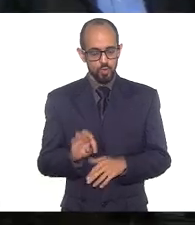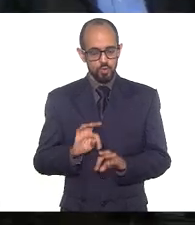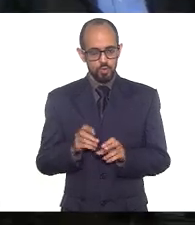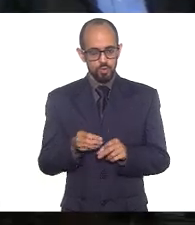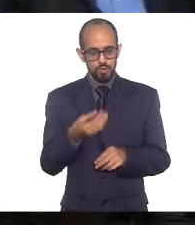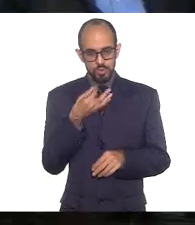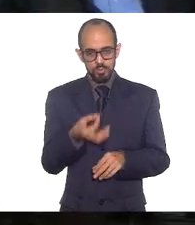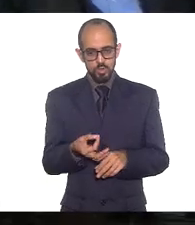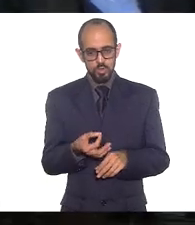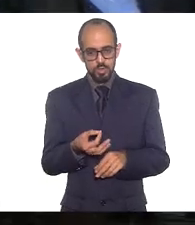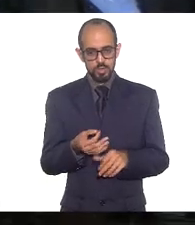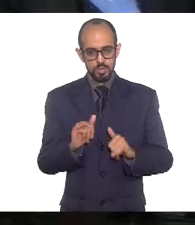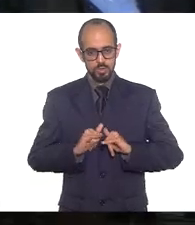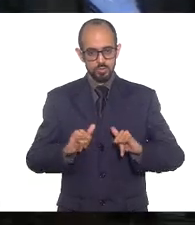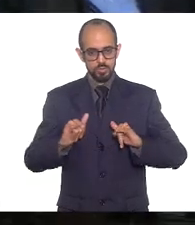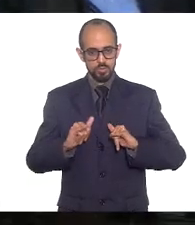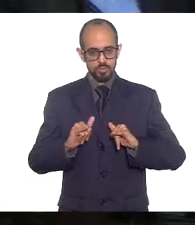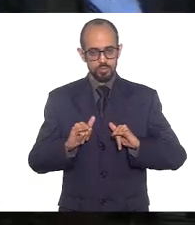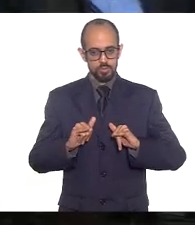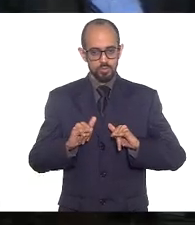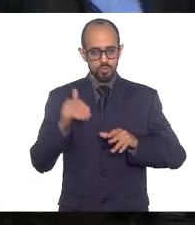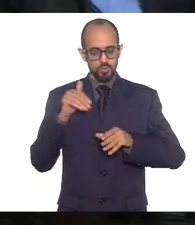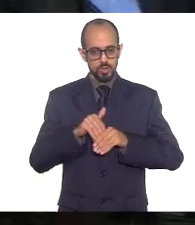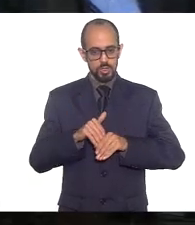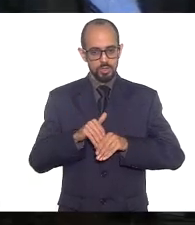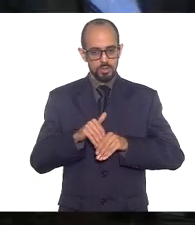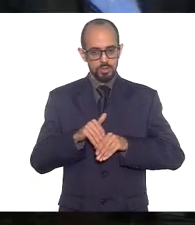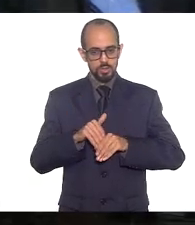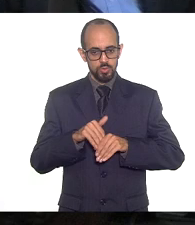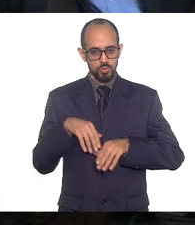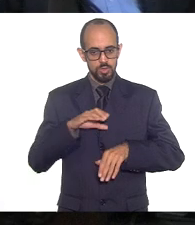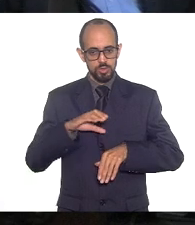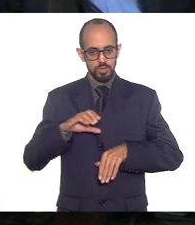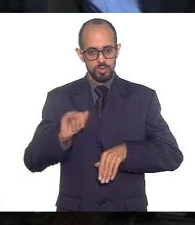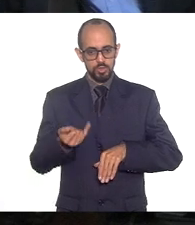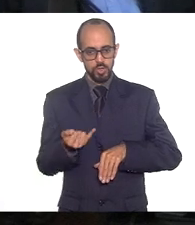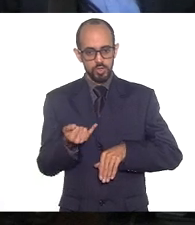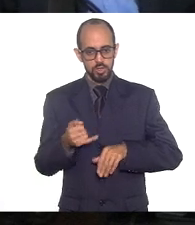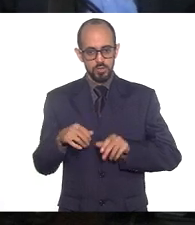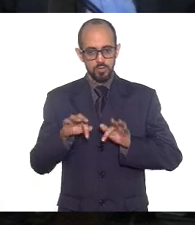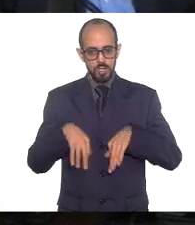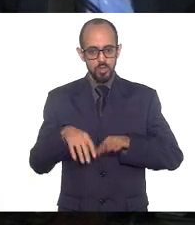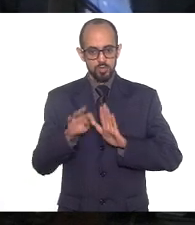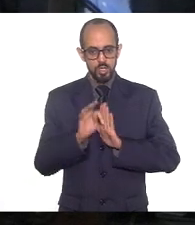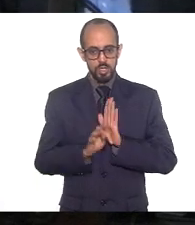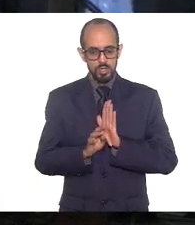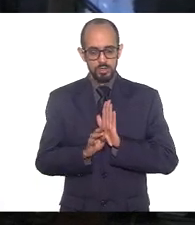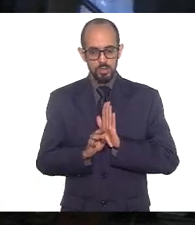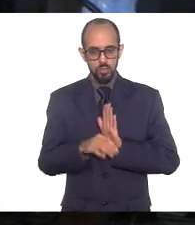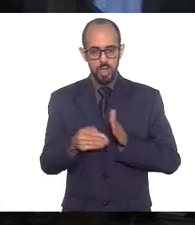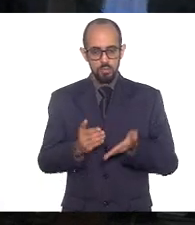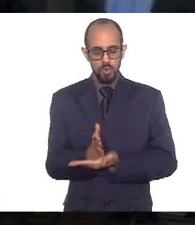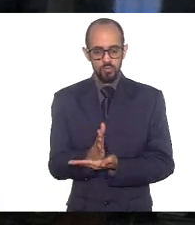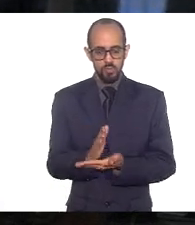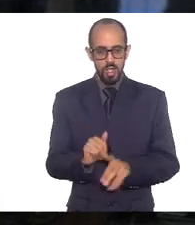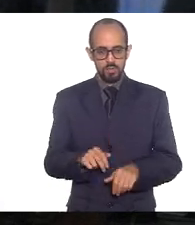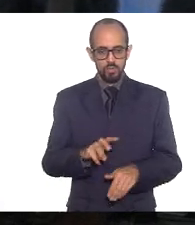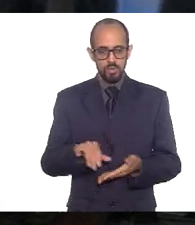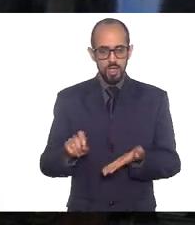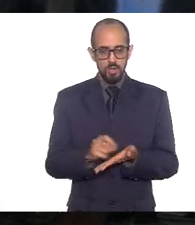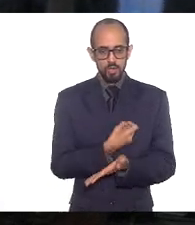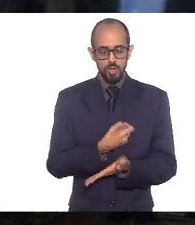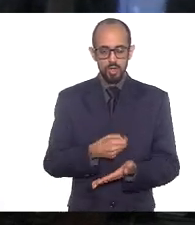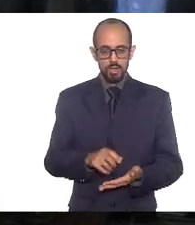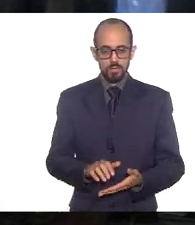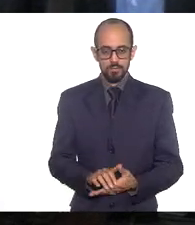emitidos em votação subjetivo da comissão de constantes conforme final de redação seus que as palavras estão aprovado by